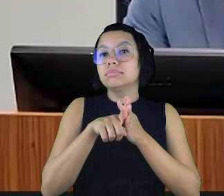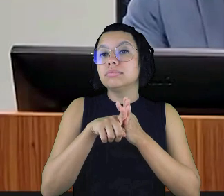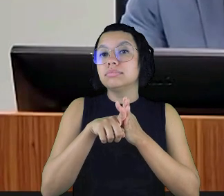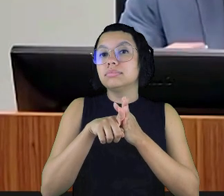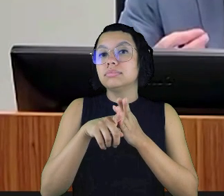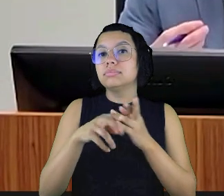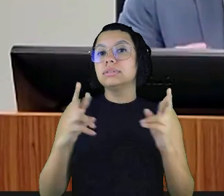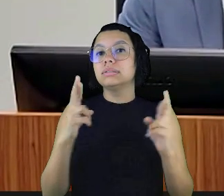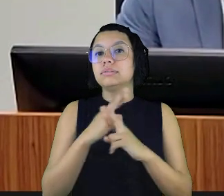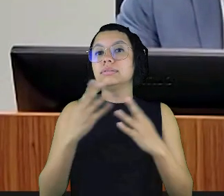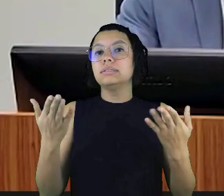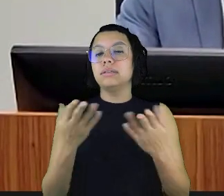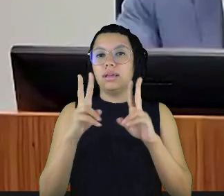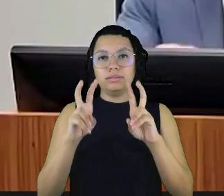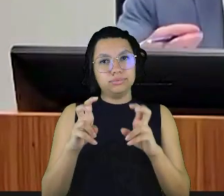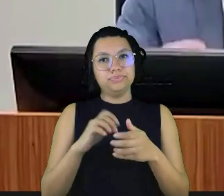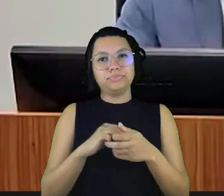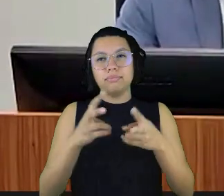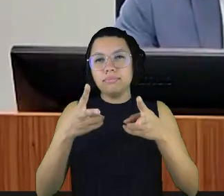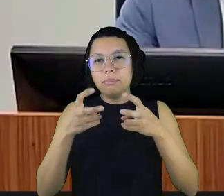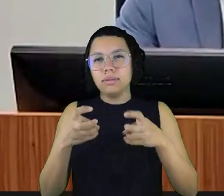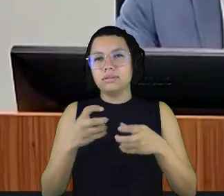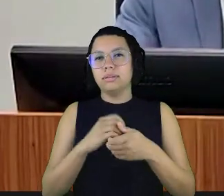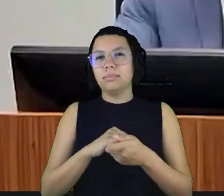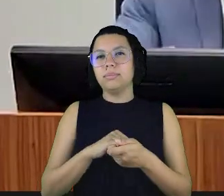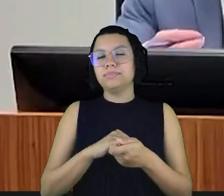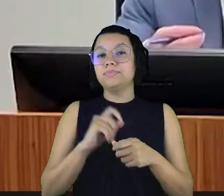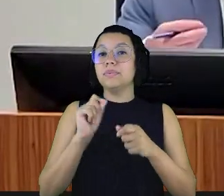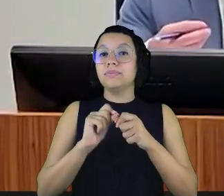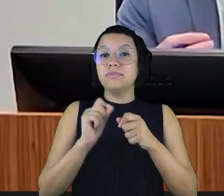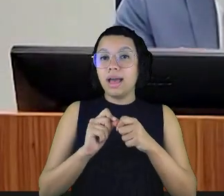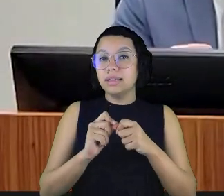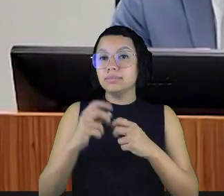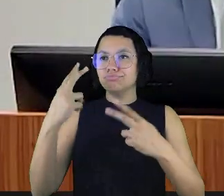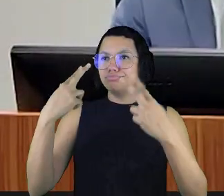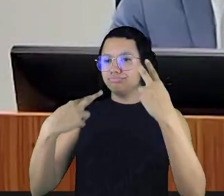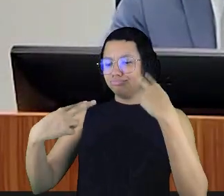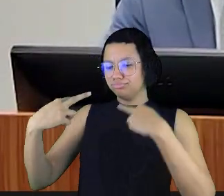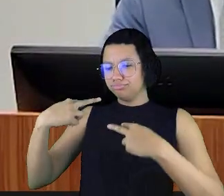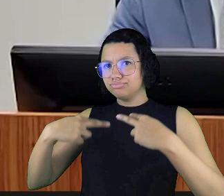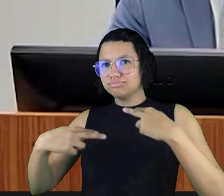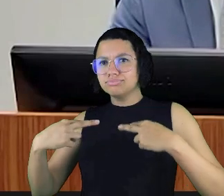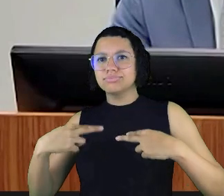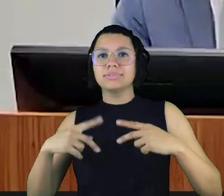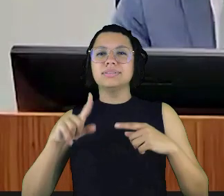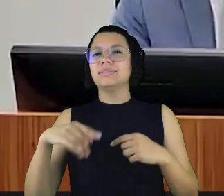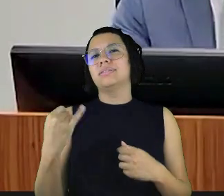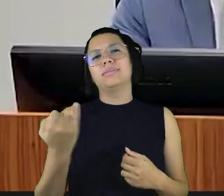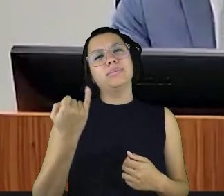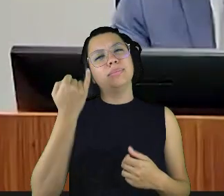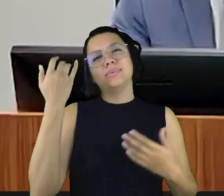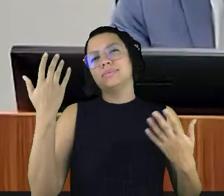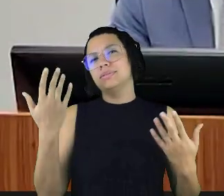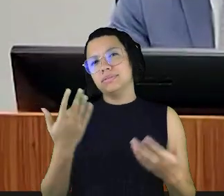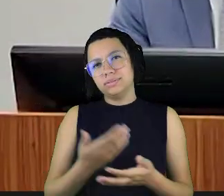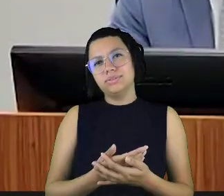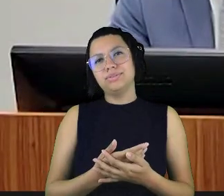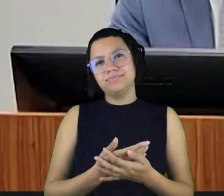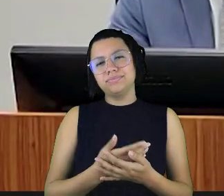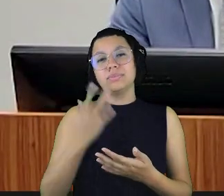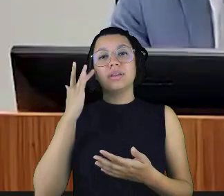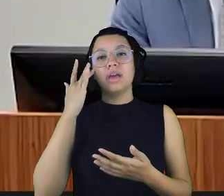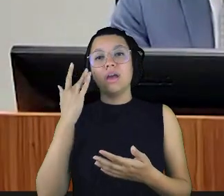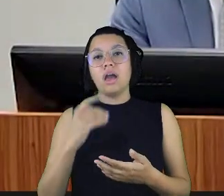assunto. Percebam, façam autoanálise, isso é tão importante, eu acho, né, para a gente